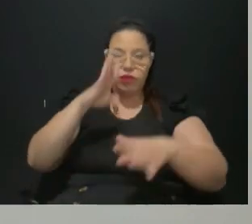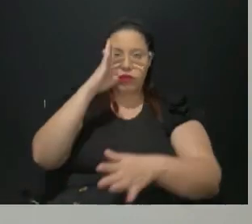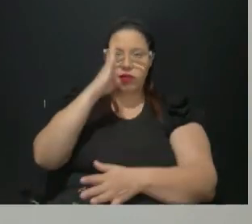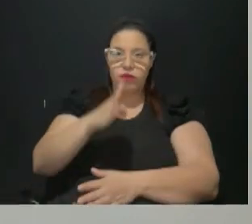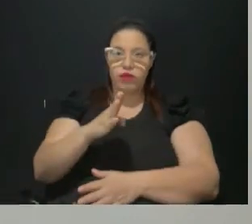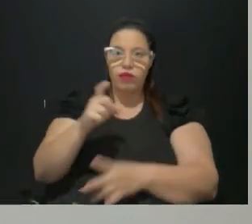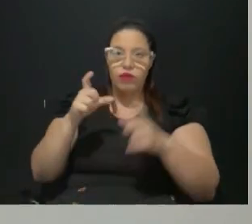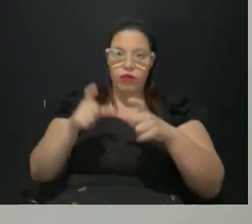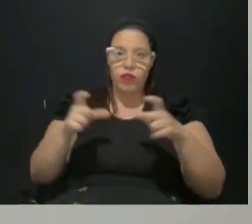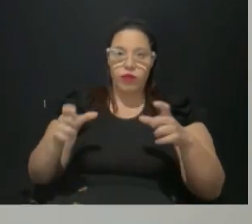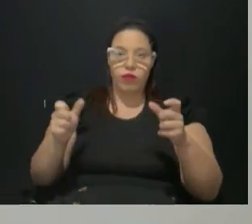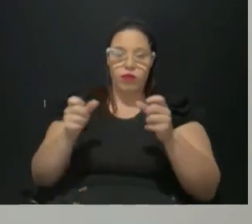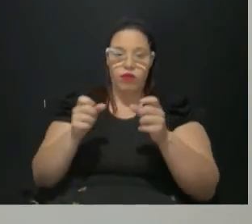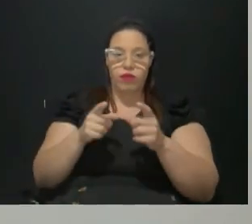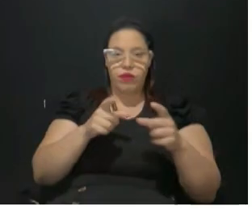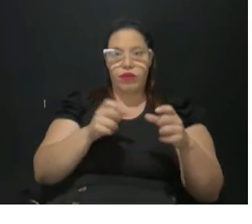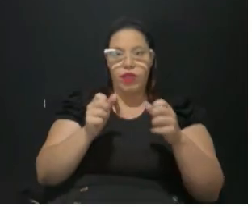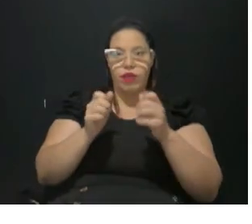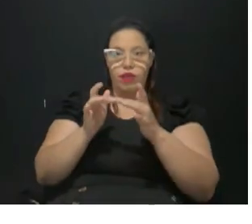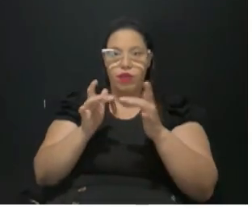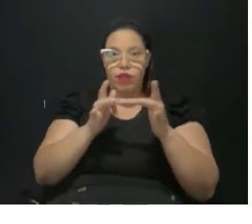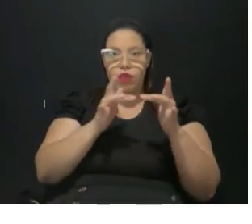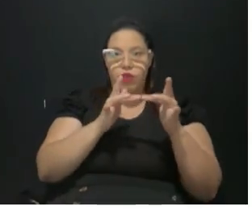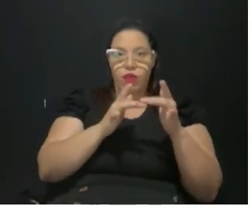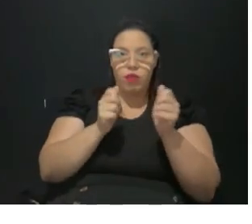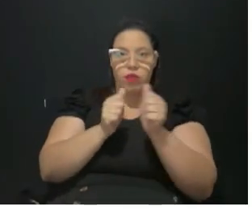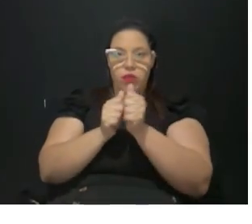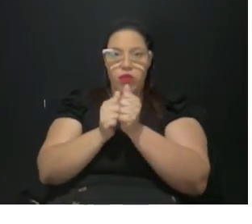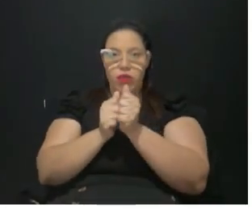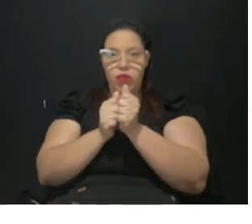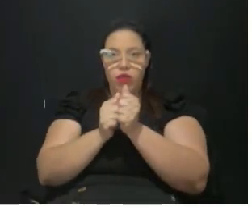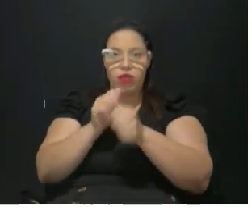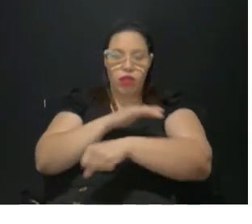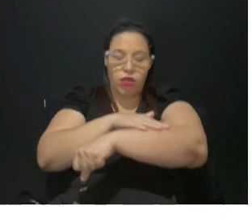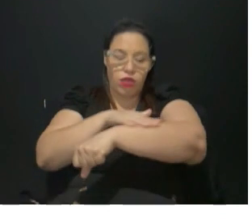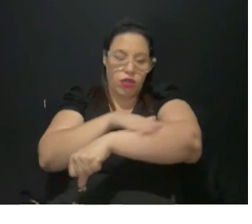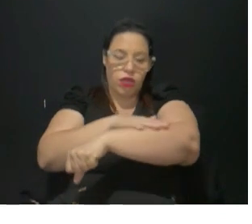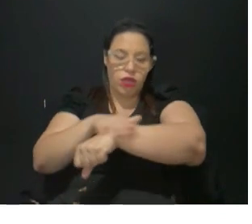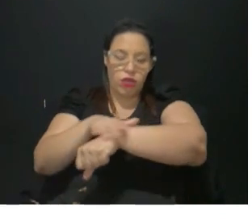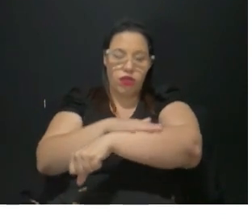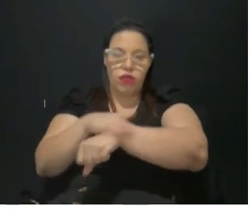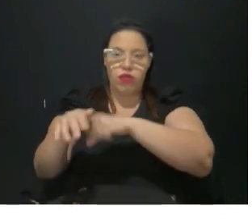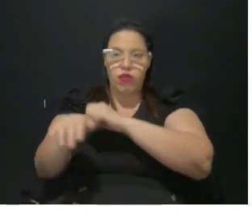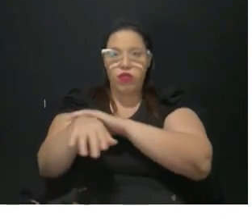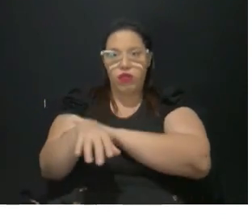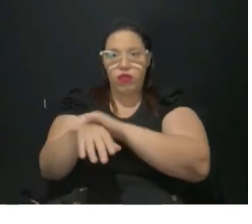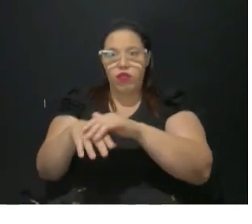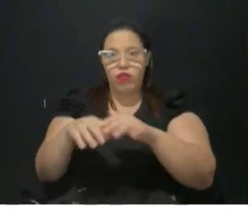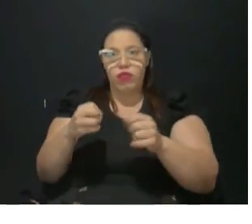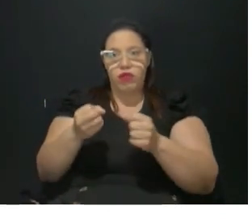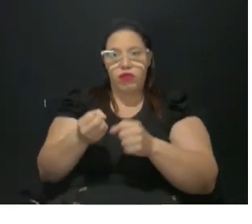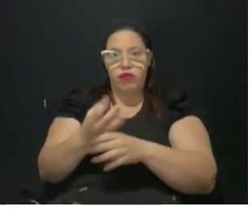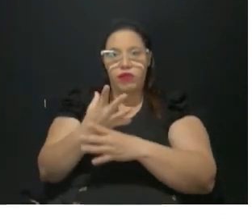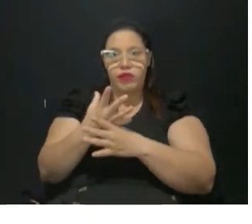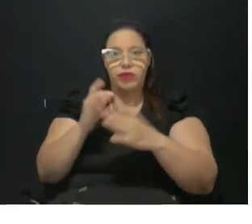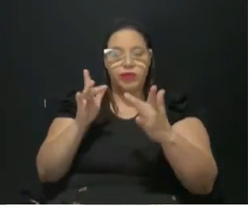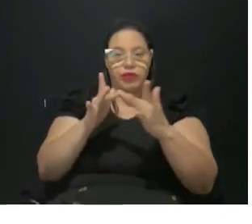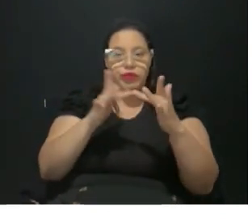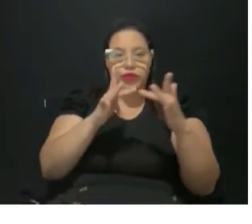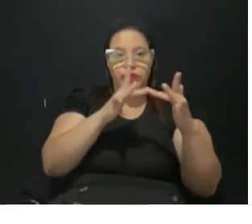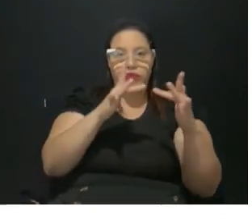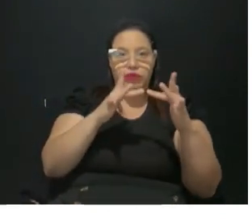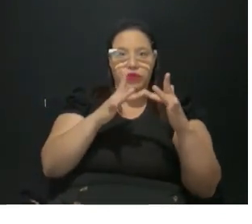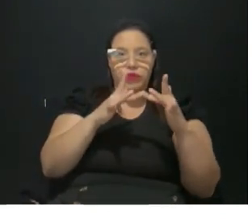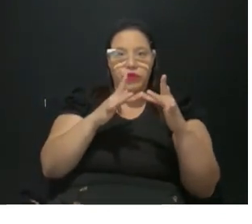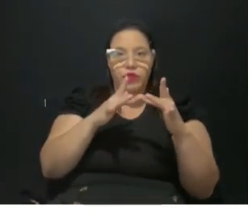principalmente de pessoa a pessoa, do contato próximo ali de lesões, e os casos se iniciavam inicialmente do contato